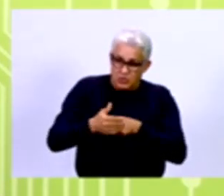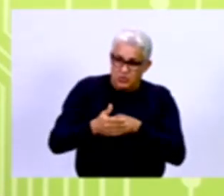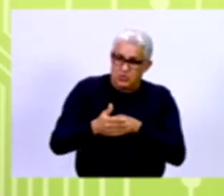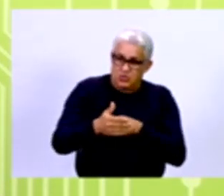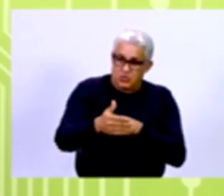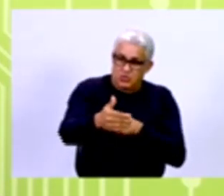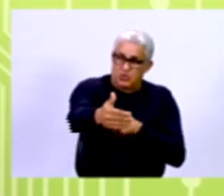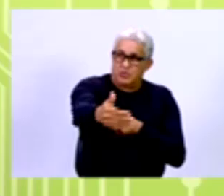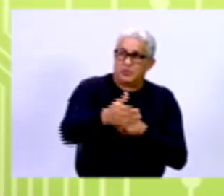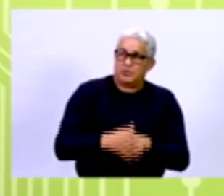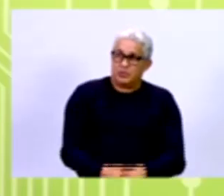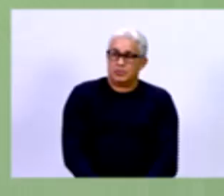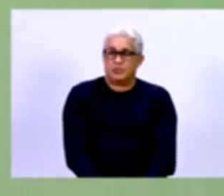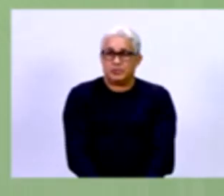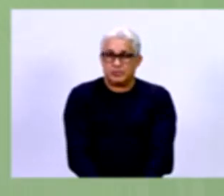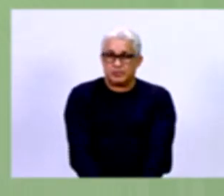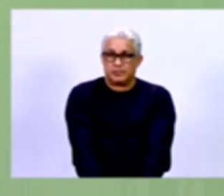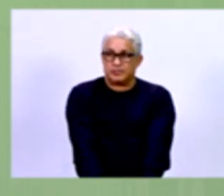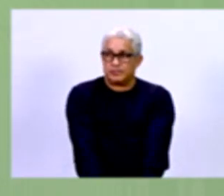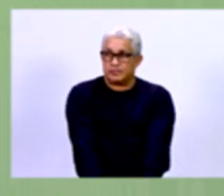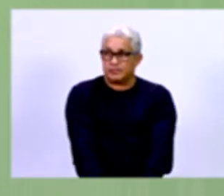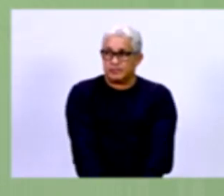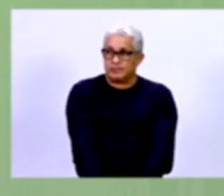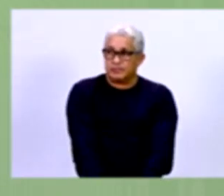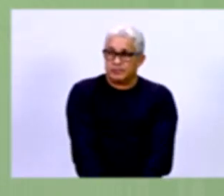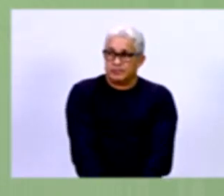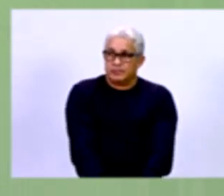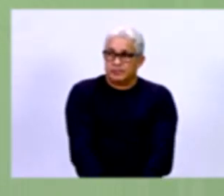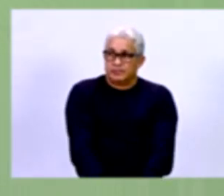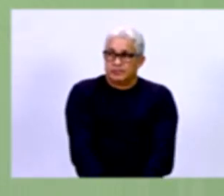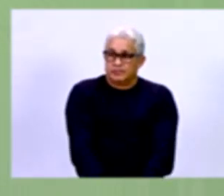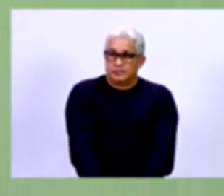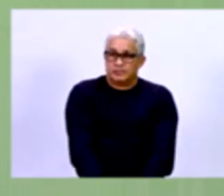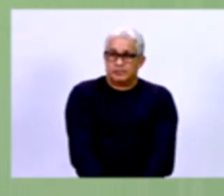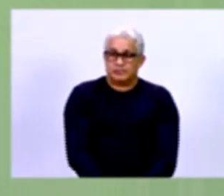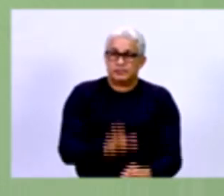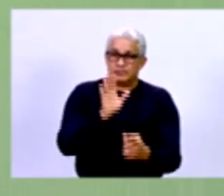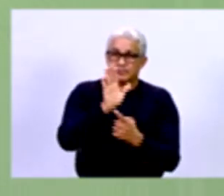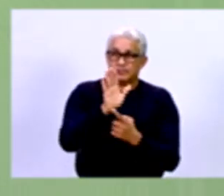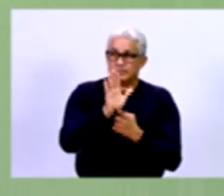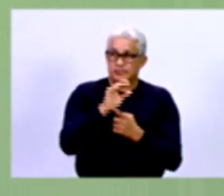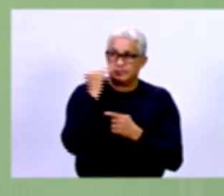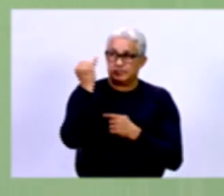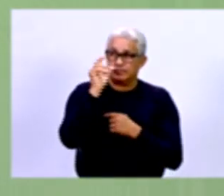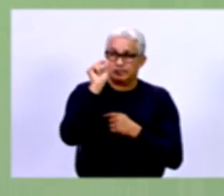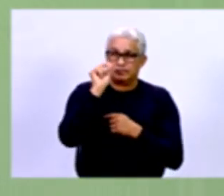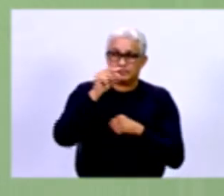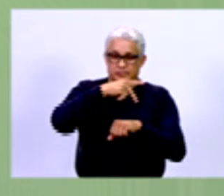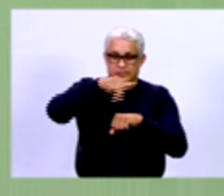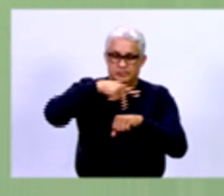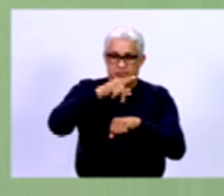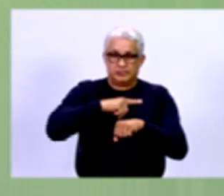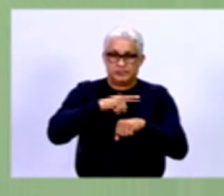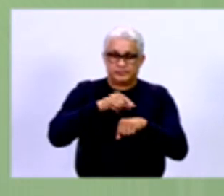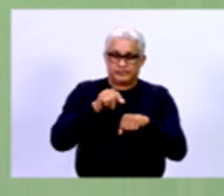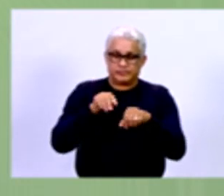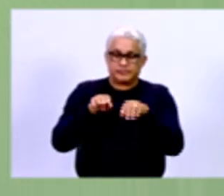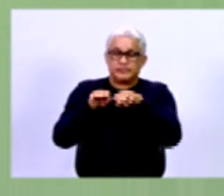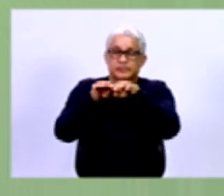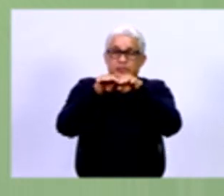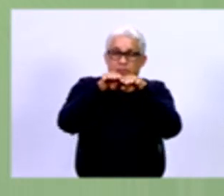longo do período analisado. Então, como nós sinalizamos aqui, o importante é que o país mantenha um relativo